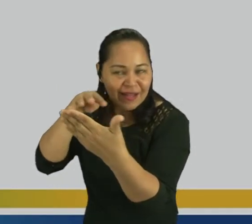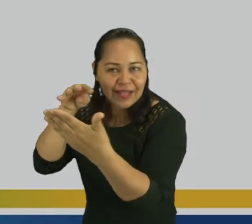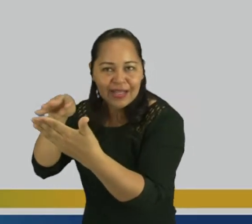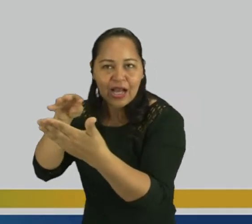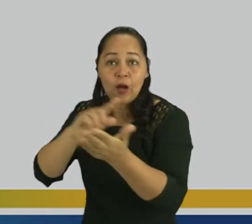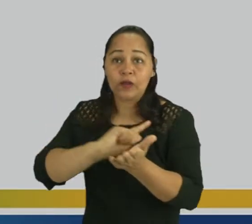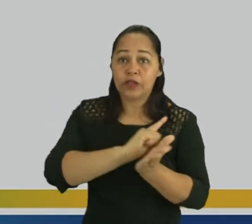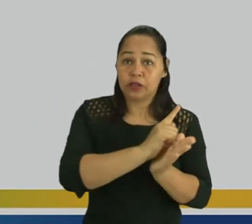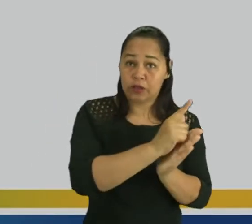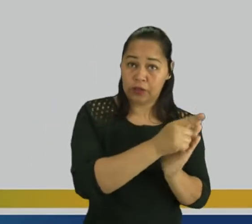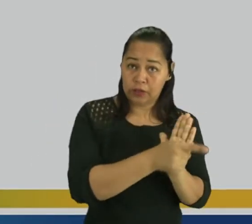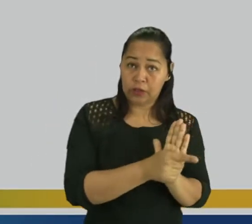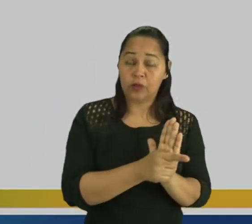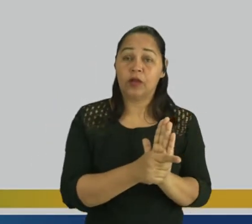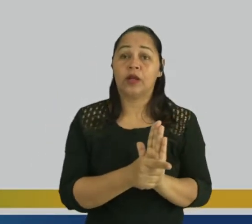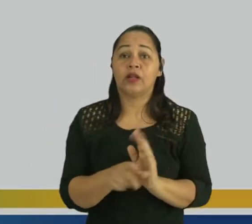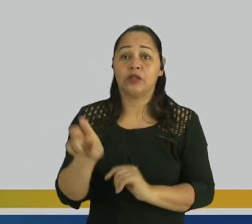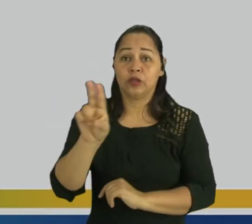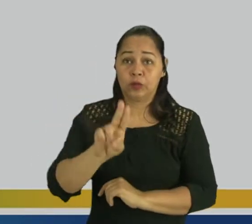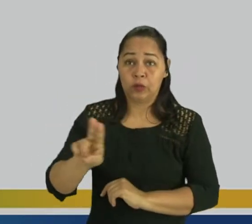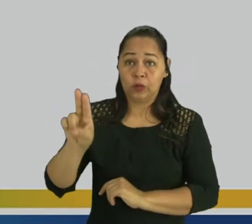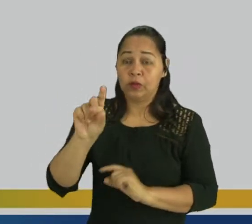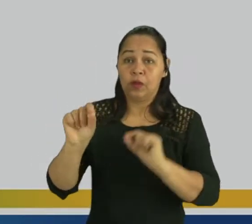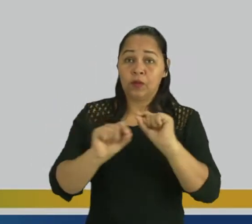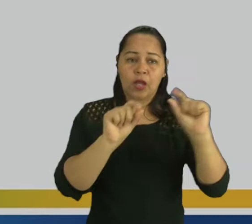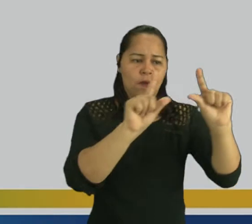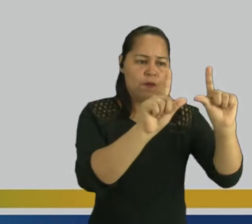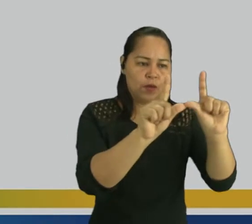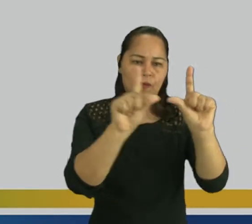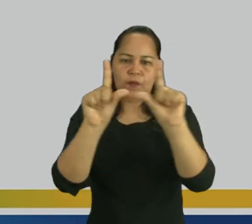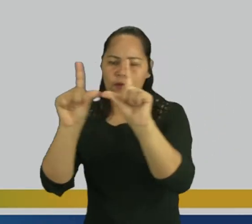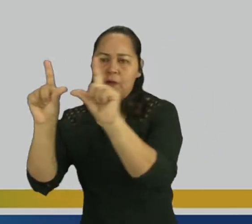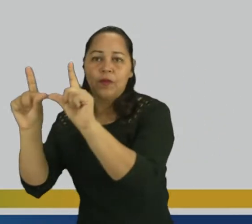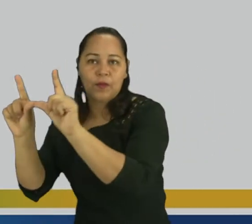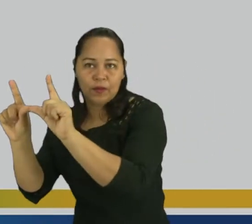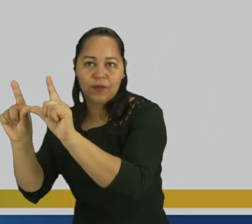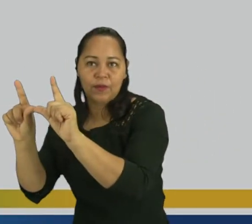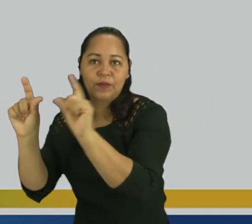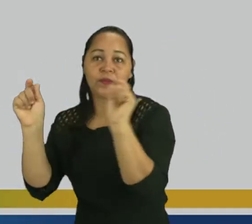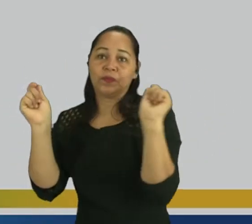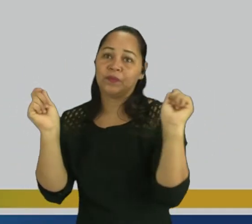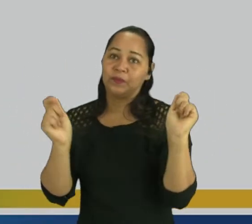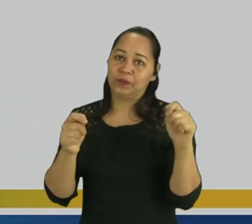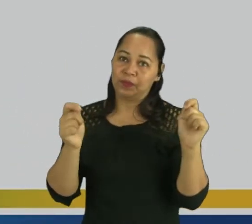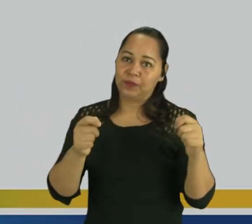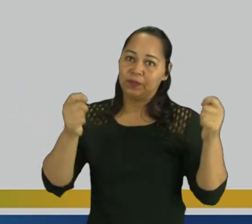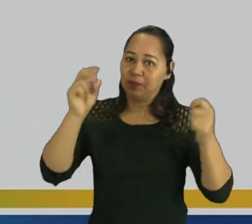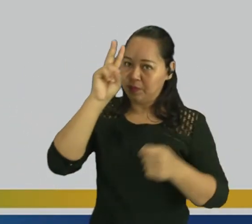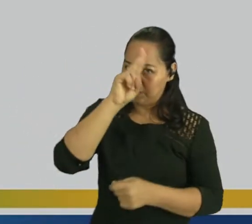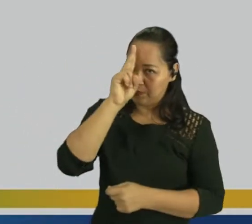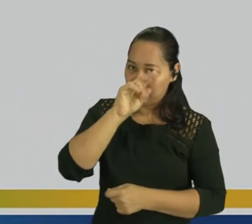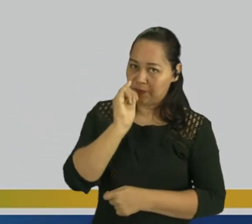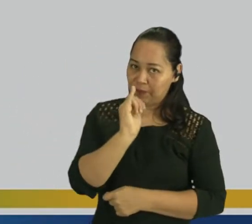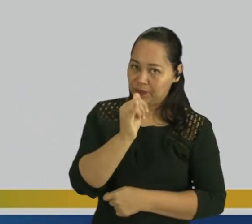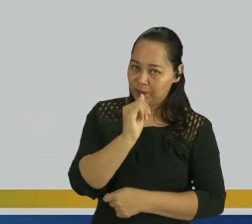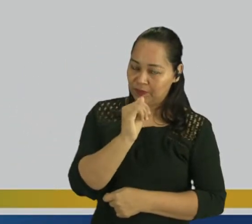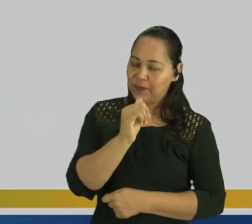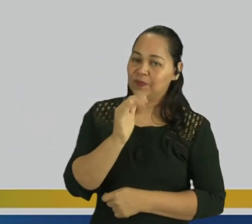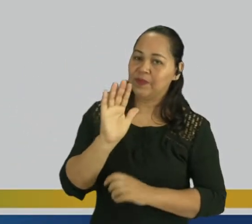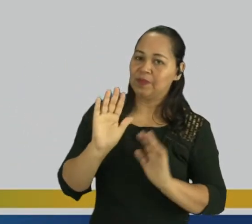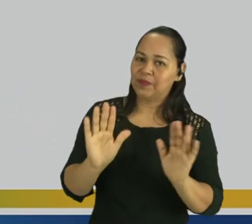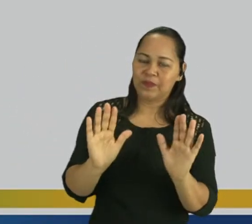atraente. Esse gênero utiliza-se de quadros para narrar um fato,